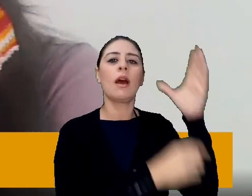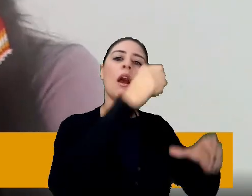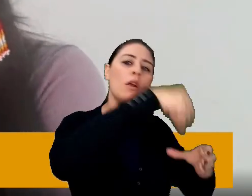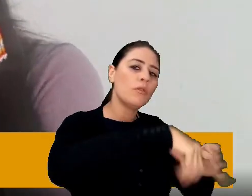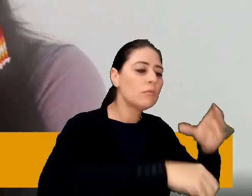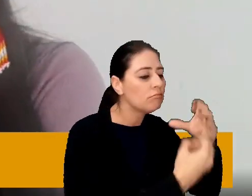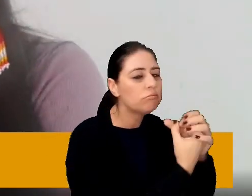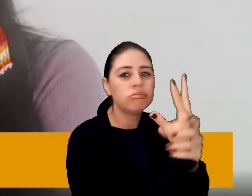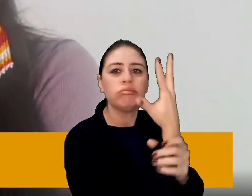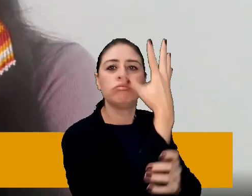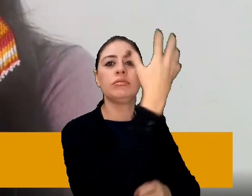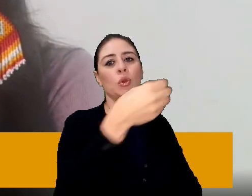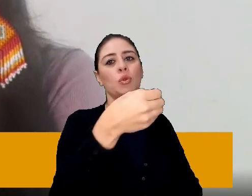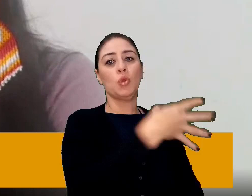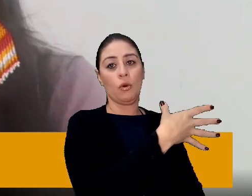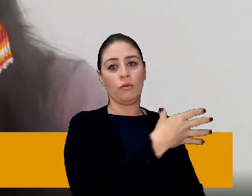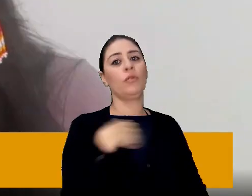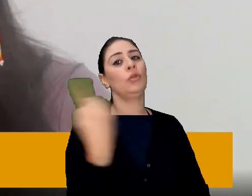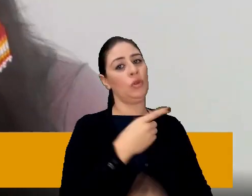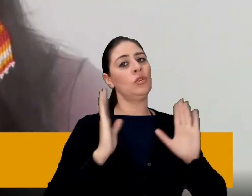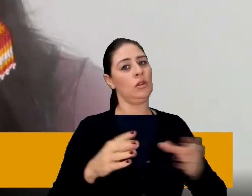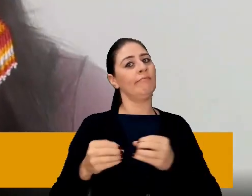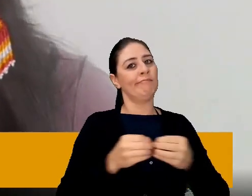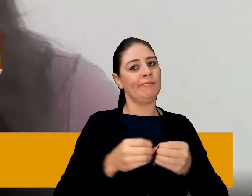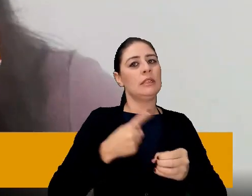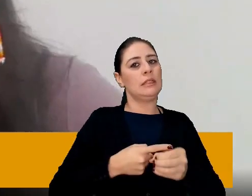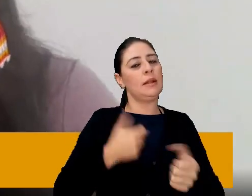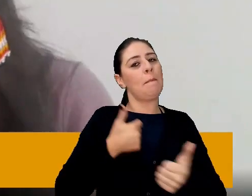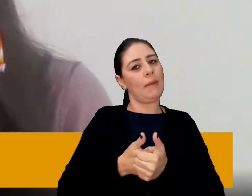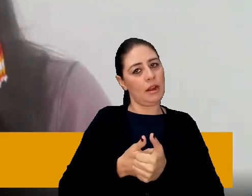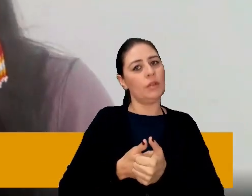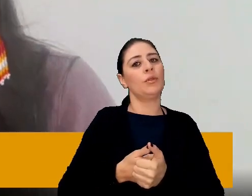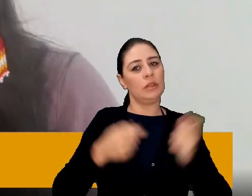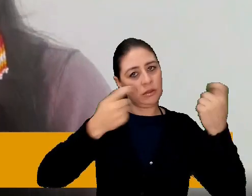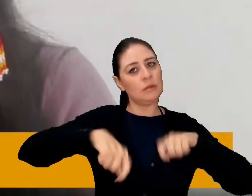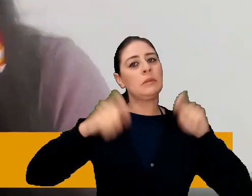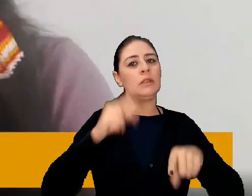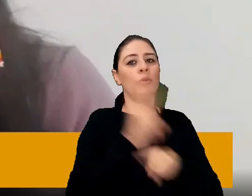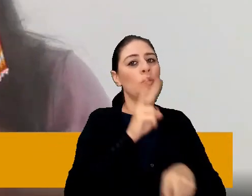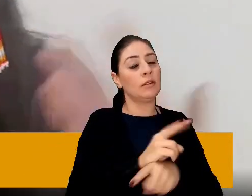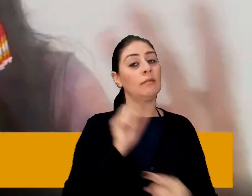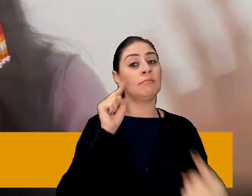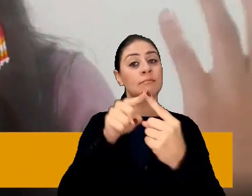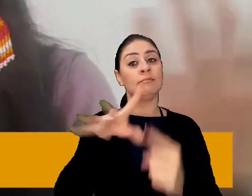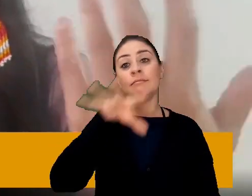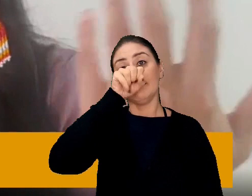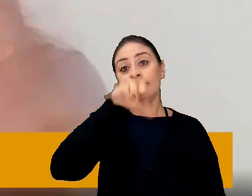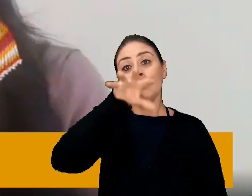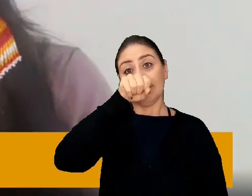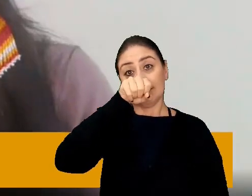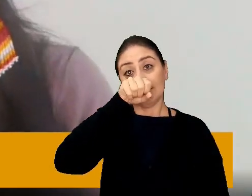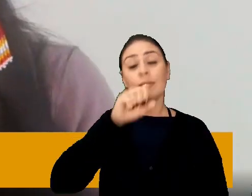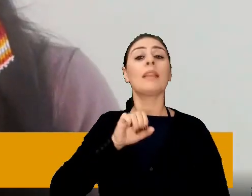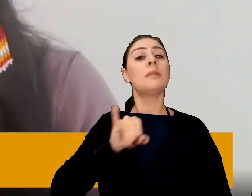quê? Porque a gente já mora num contexto urbano. Se a gente não preservar isso, então não tem como a gente respirar, né? Porque se a gente for pensar que a